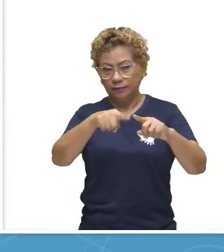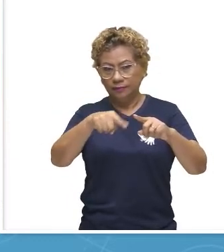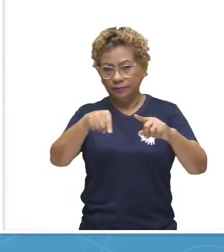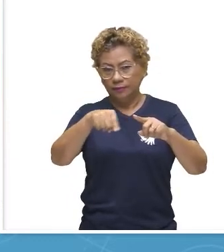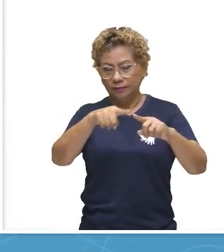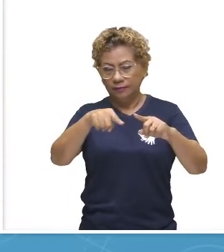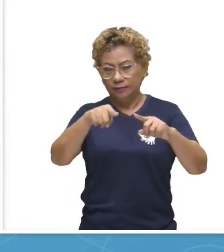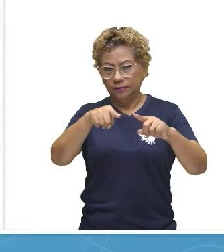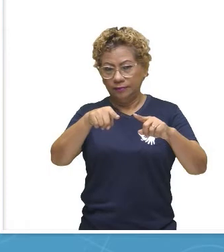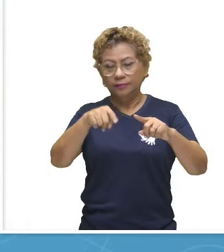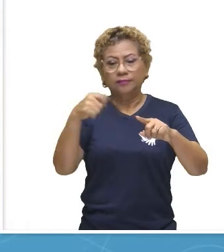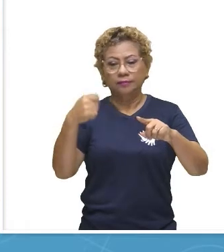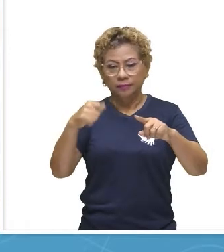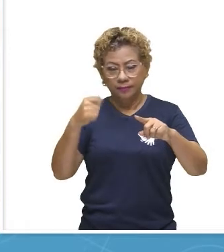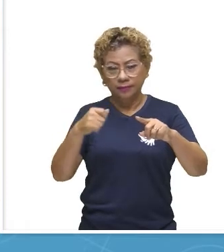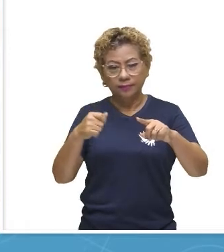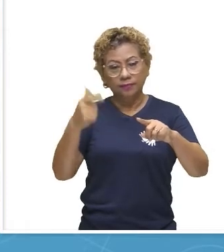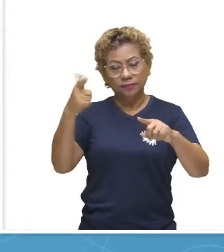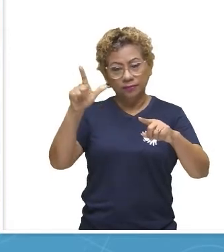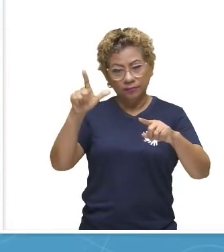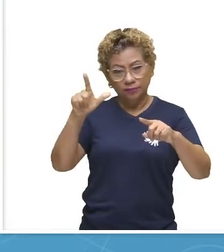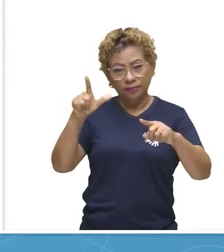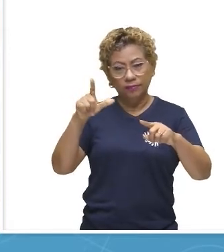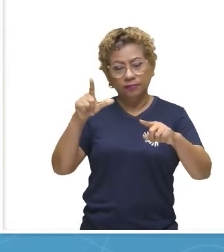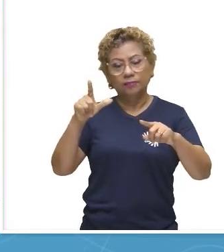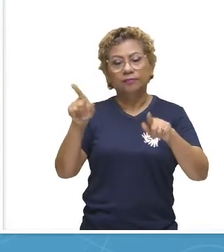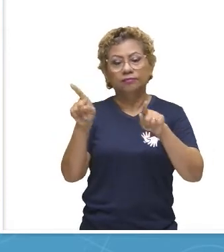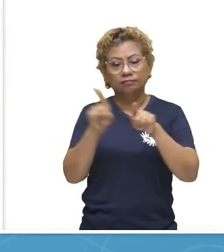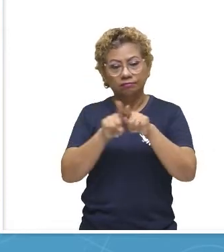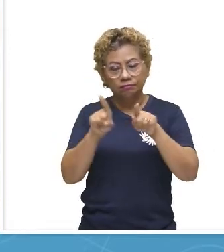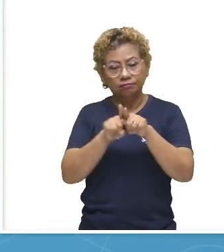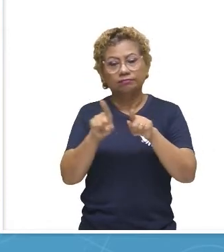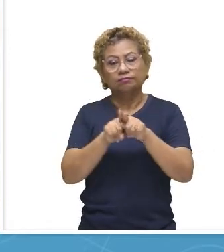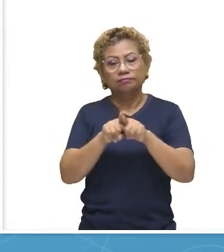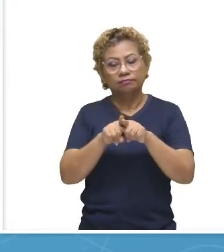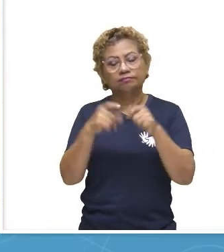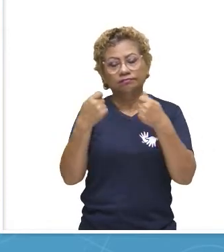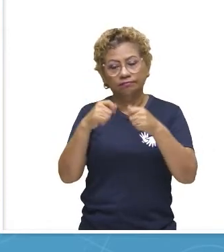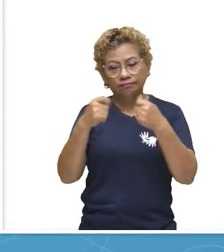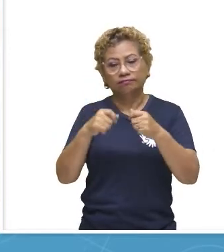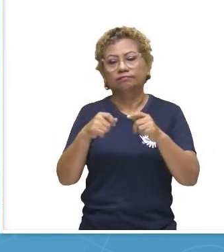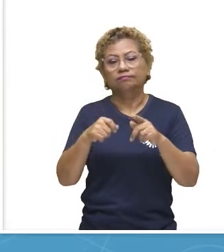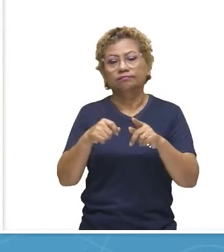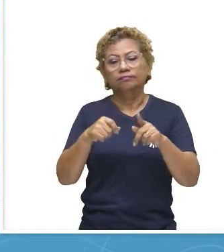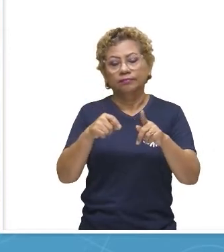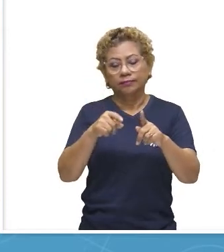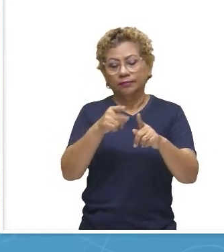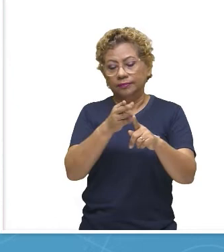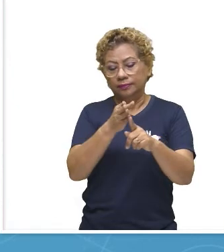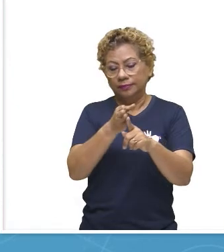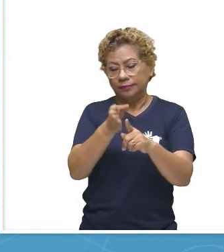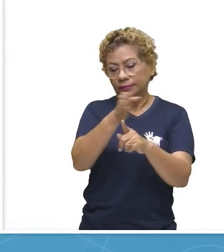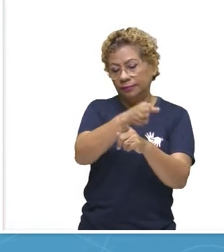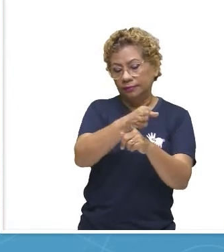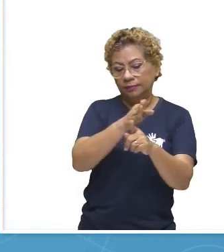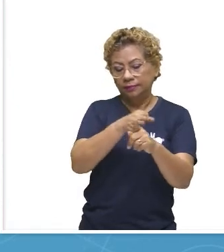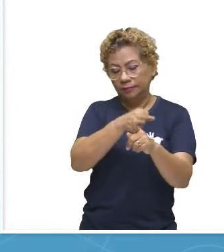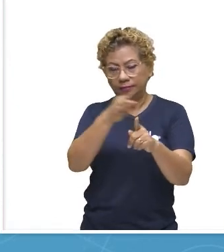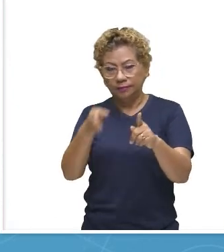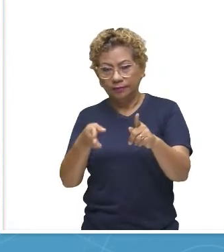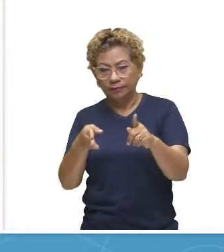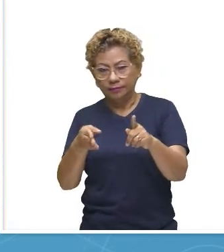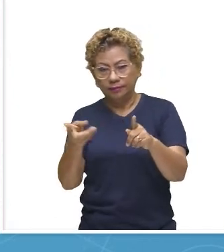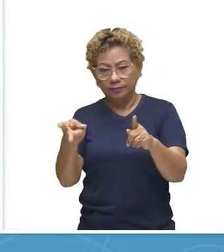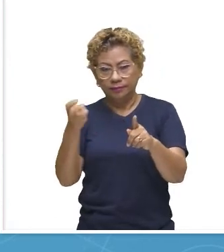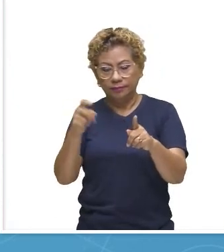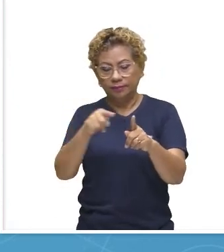desse lado da transversal, o outro vai estar do outro lado, né? Então, vejam aí